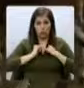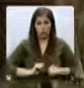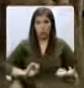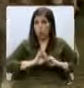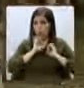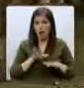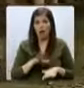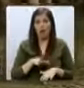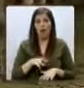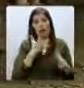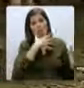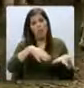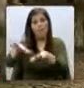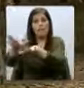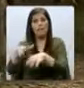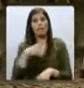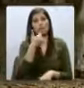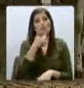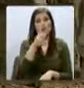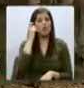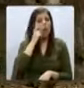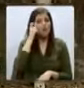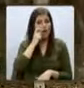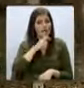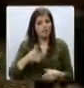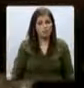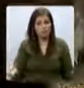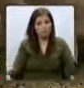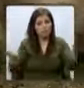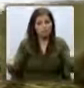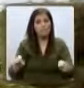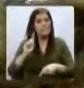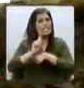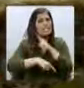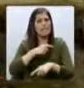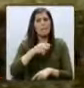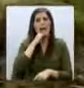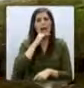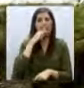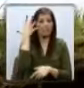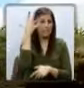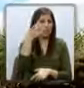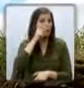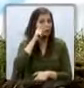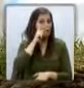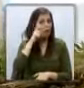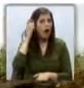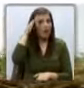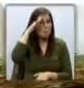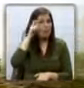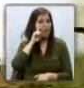250 ovelhas que tem para oo conta comuda de cães para defender o